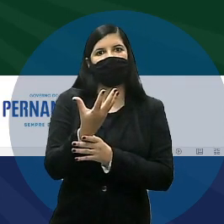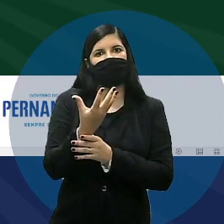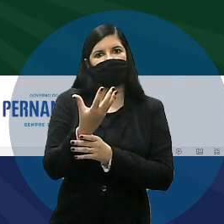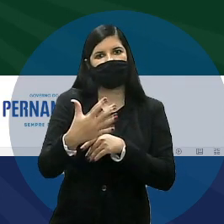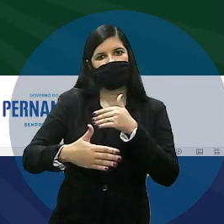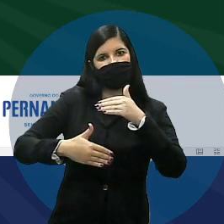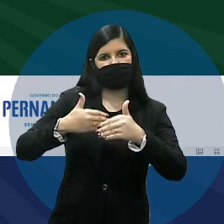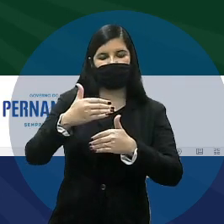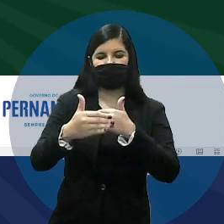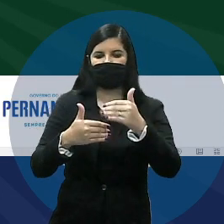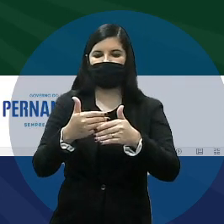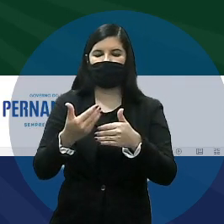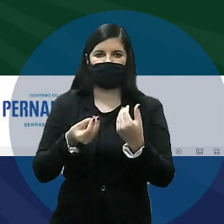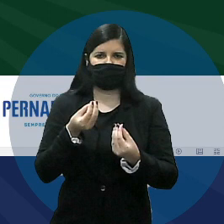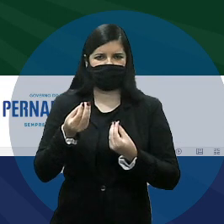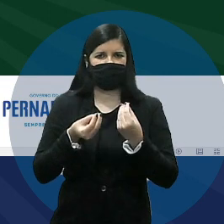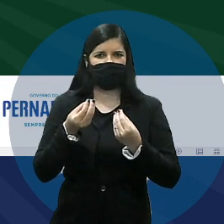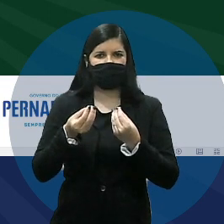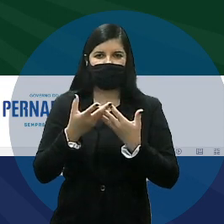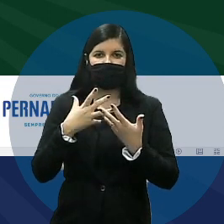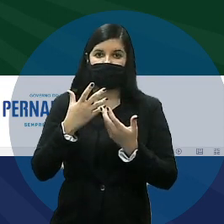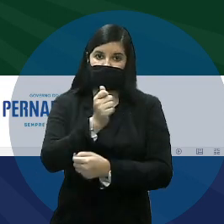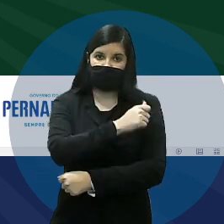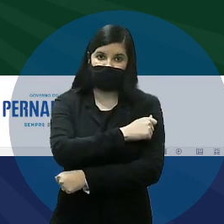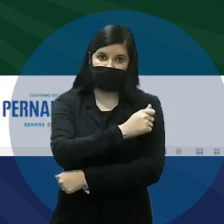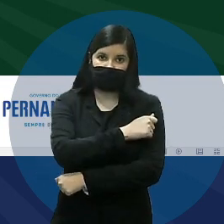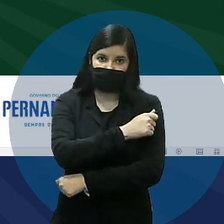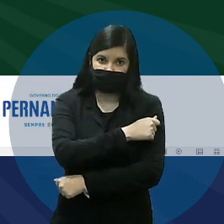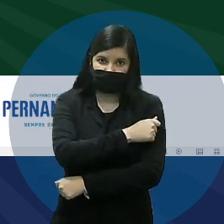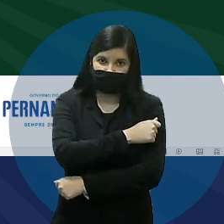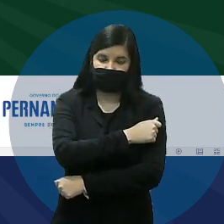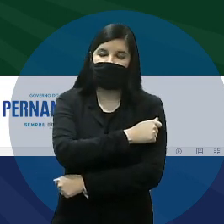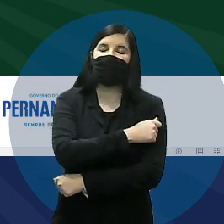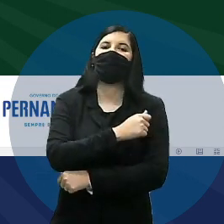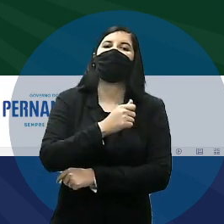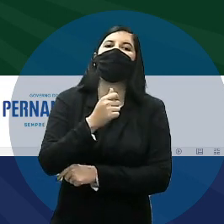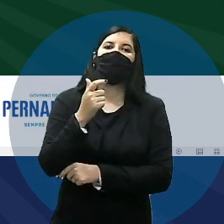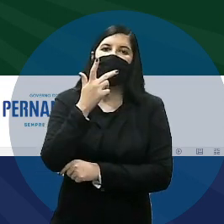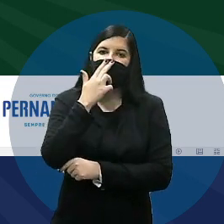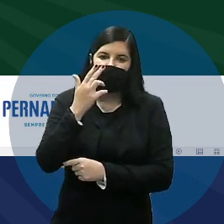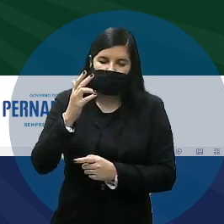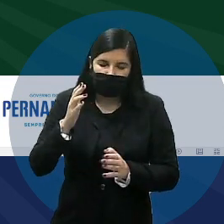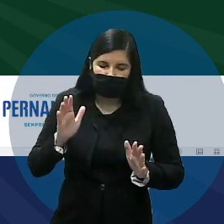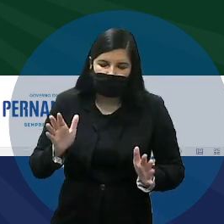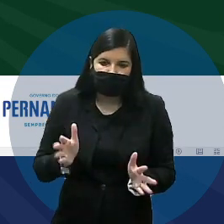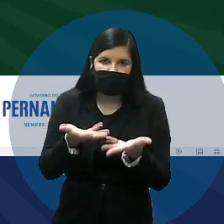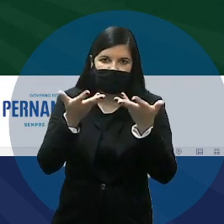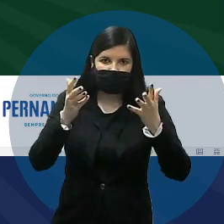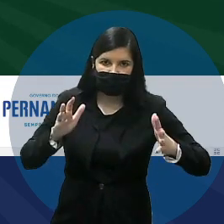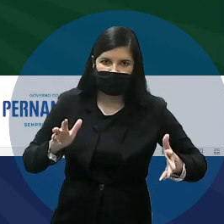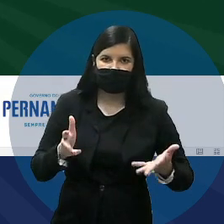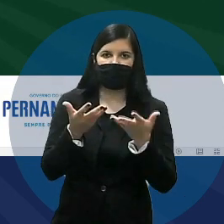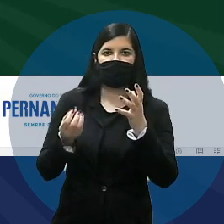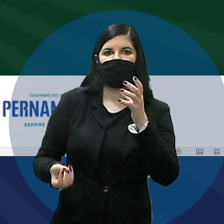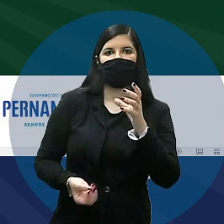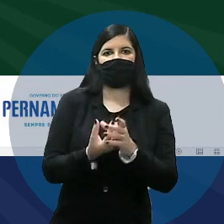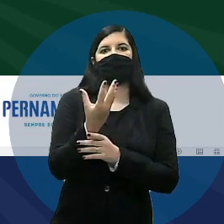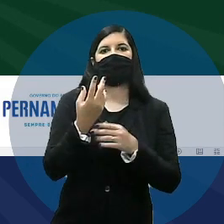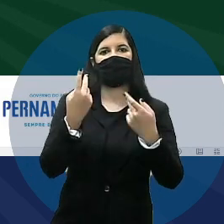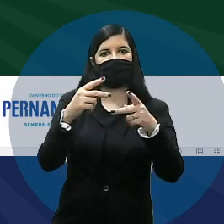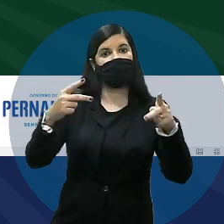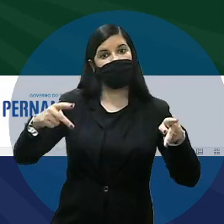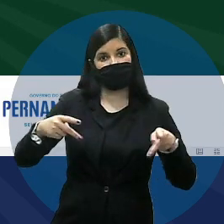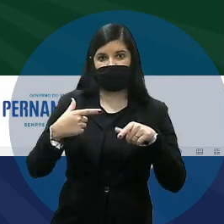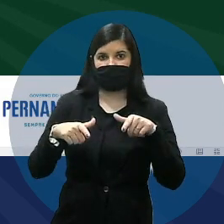que eu quero dizer com isso? Que os estudantes, eles são instigados a produzir seus textos,